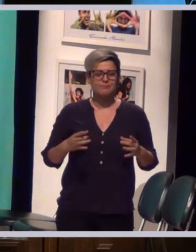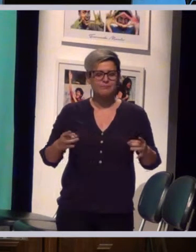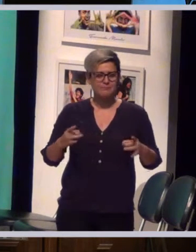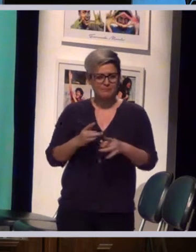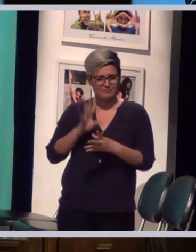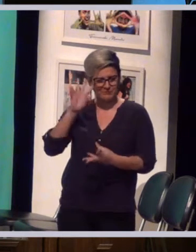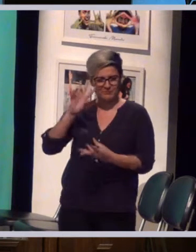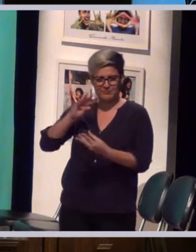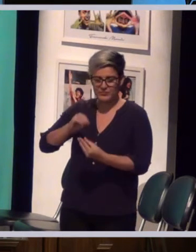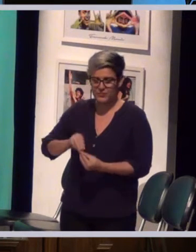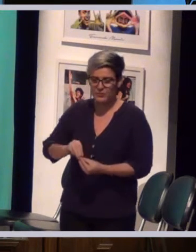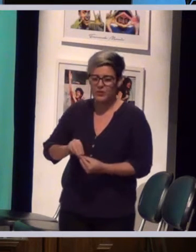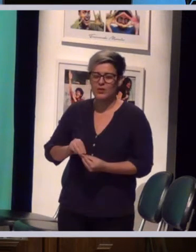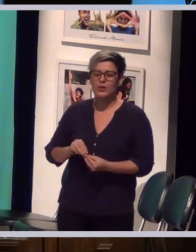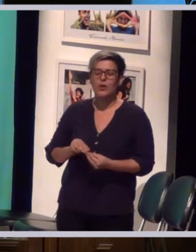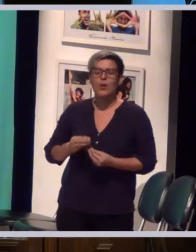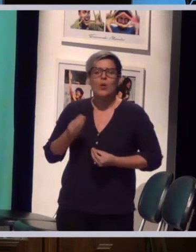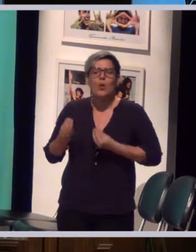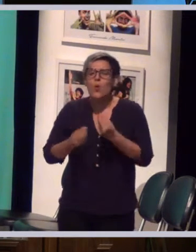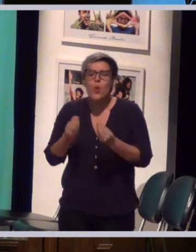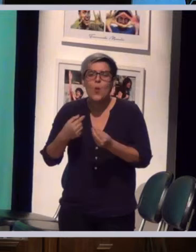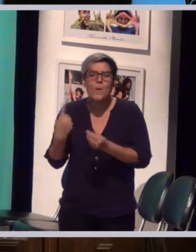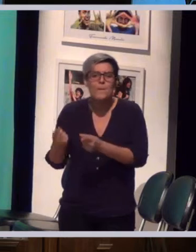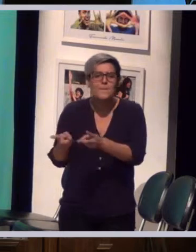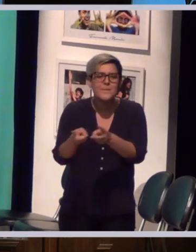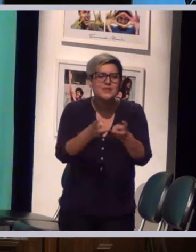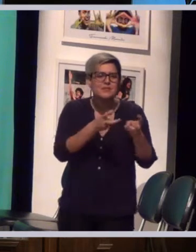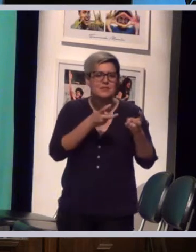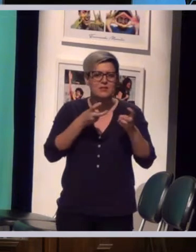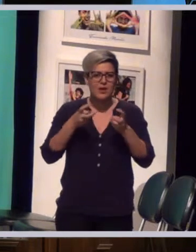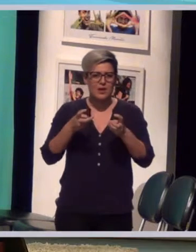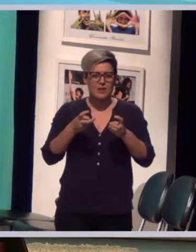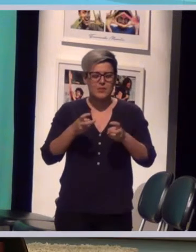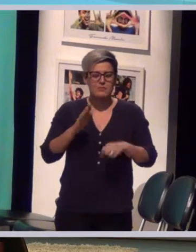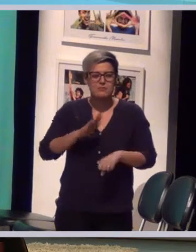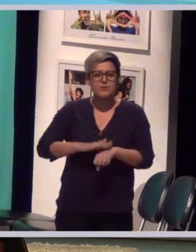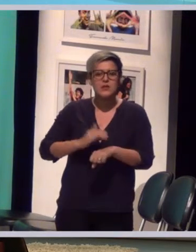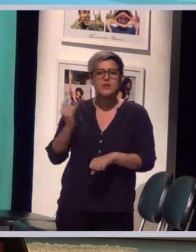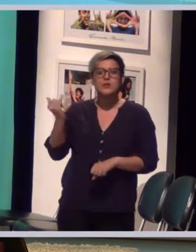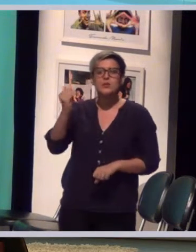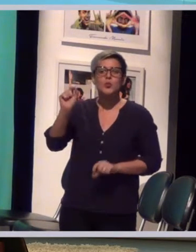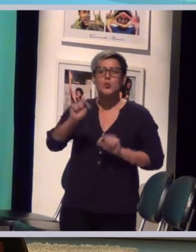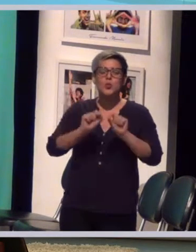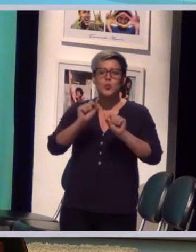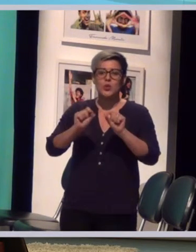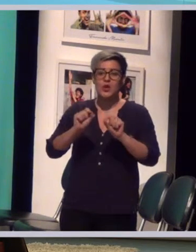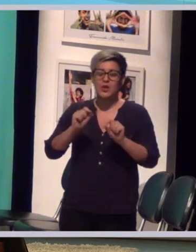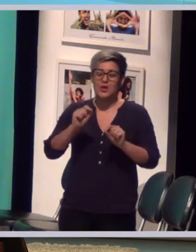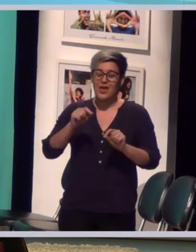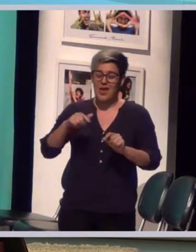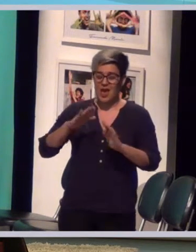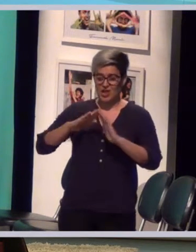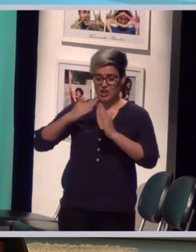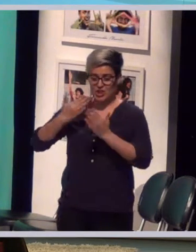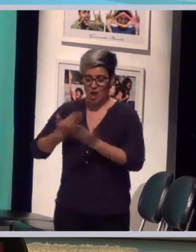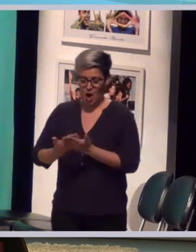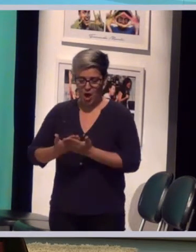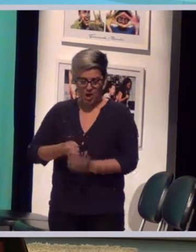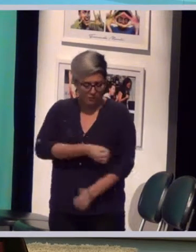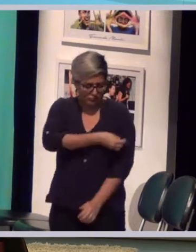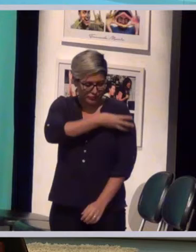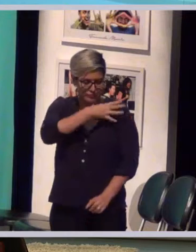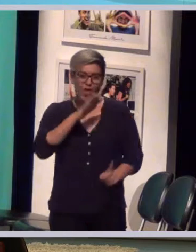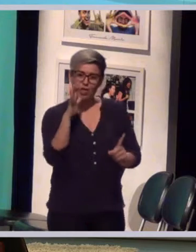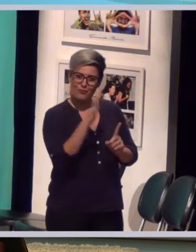Concluindo, o que a gente percebe? Primeiro, um aspecto importante é falar da influência da escolarização, né? A